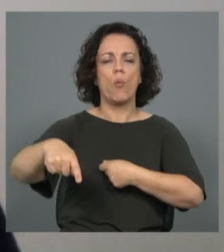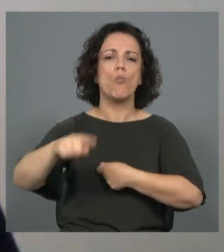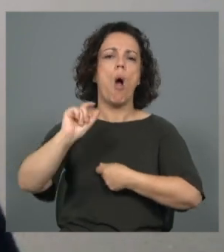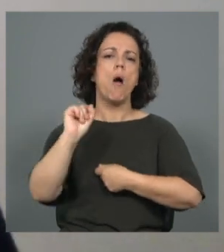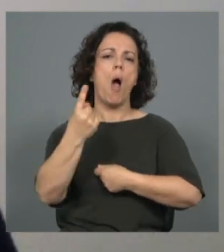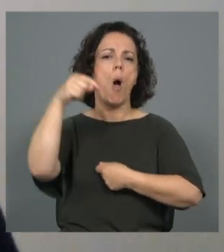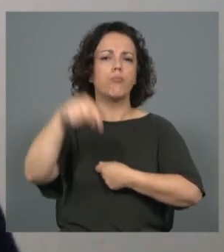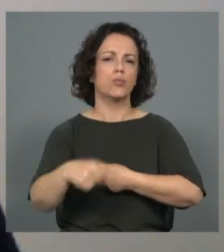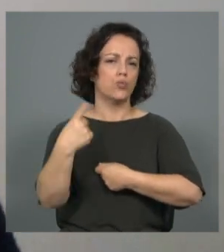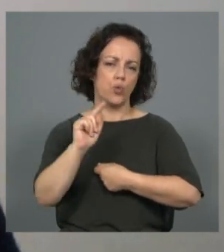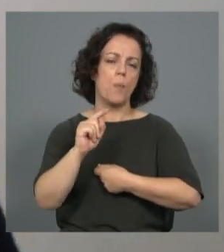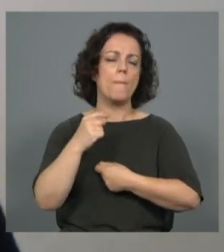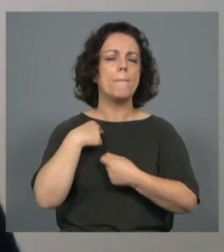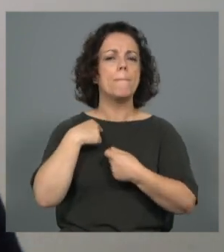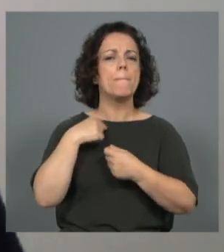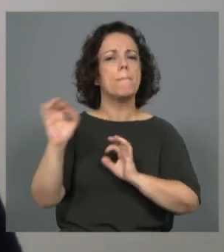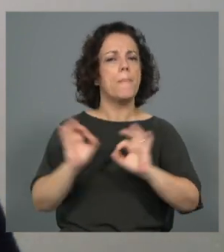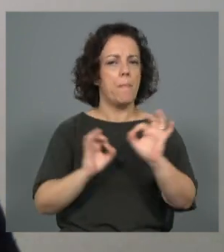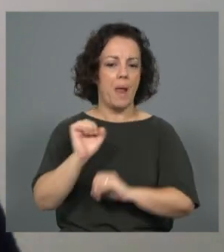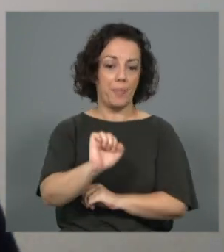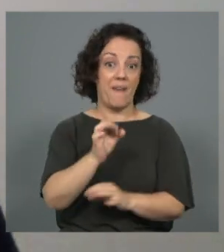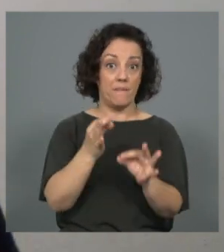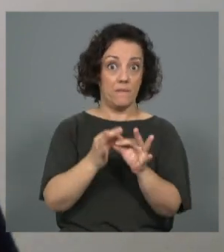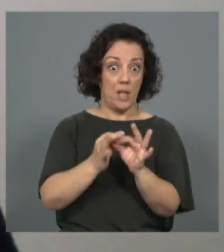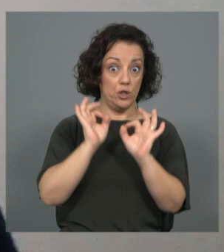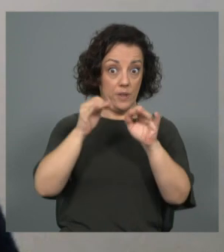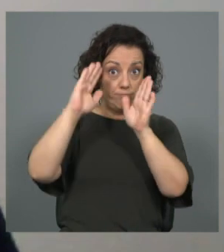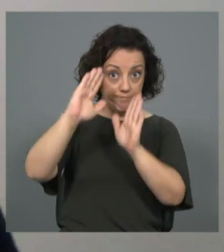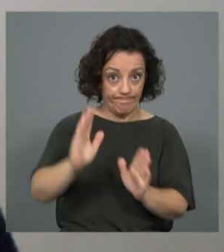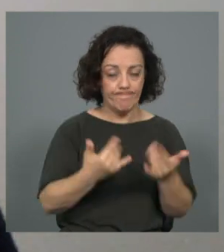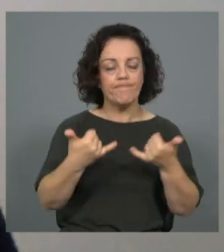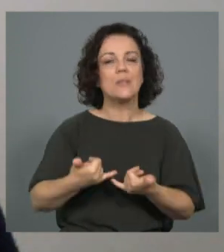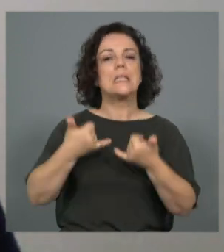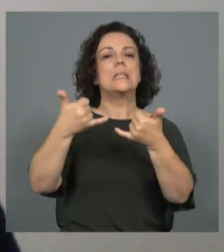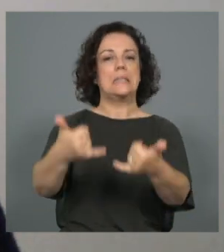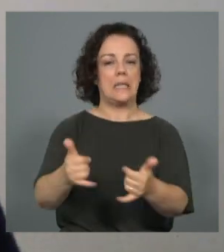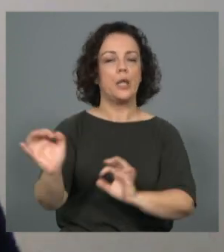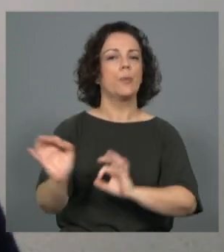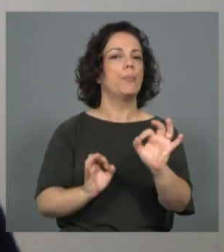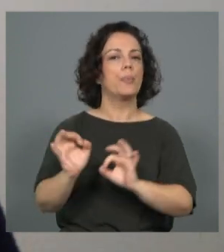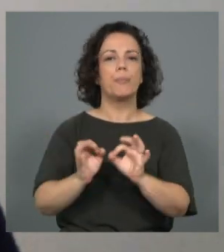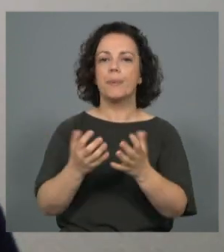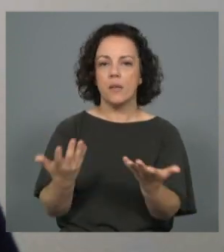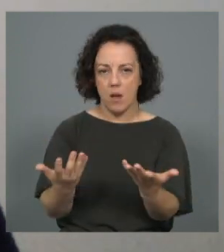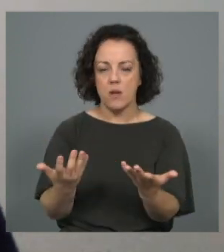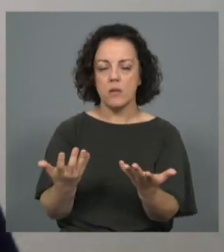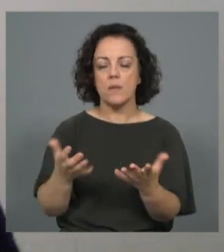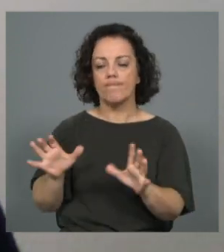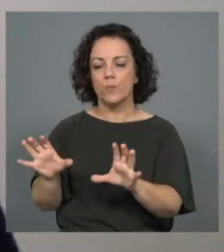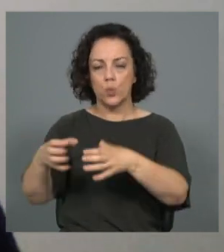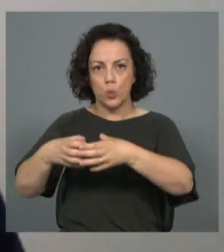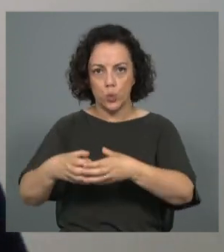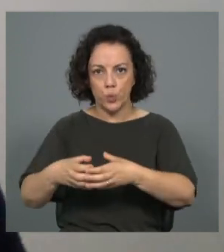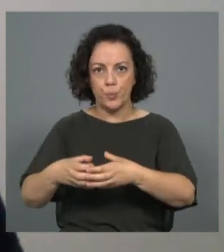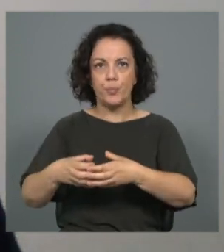a iniciar depois das festas uma secção das obras, portanto uma fase das obras, que com